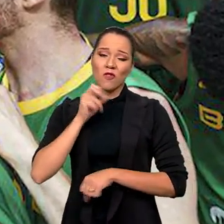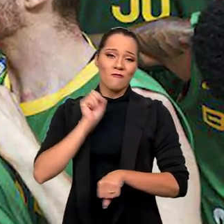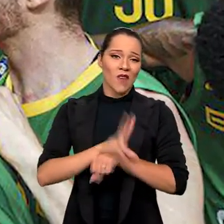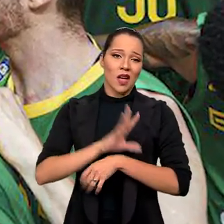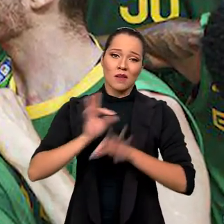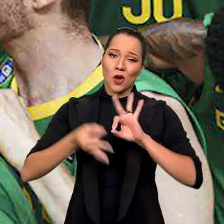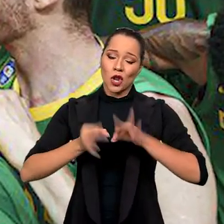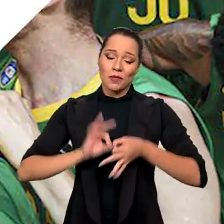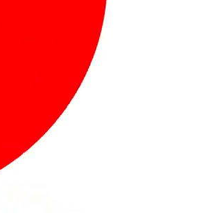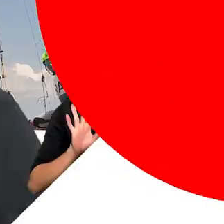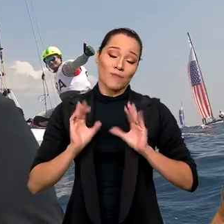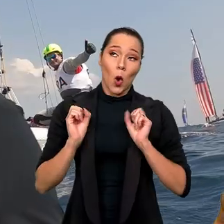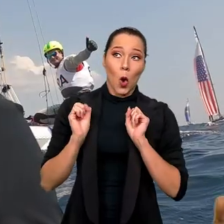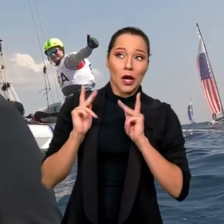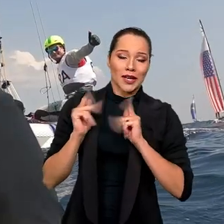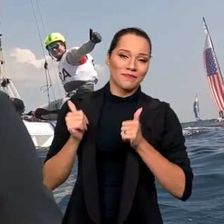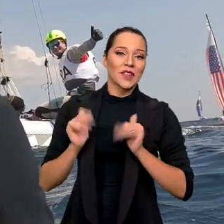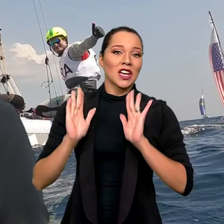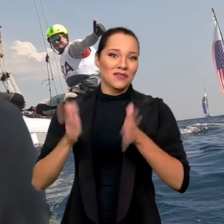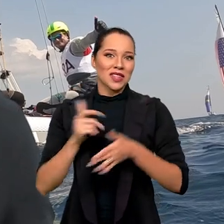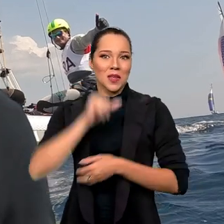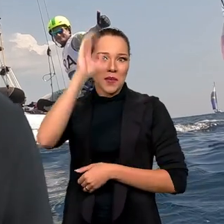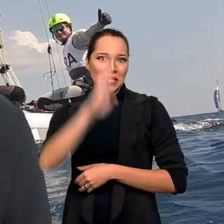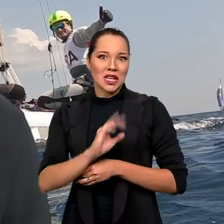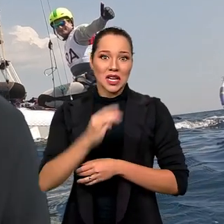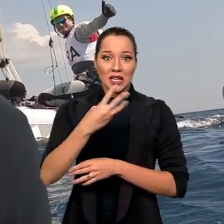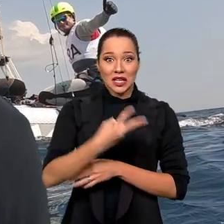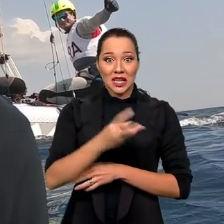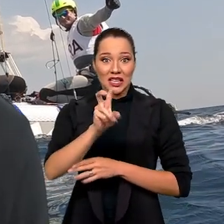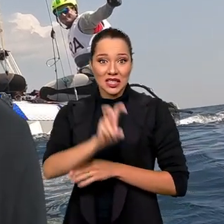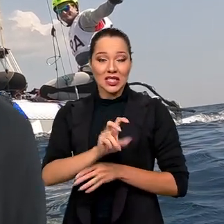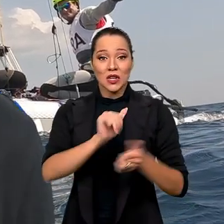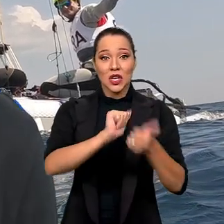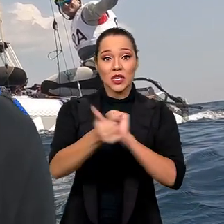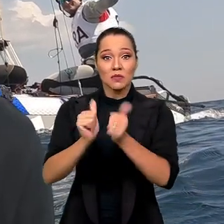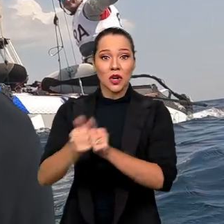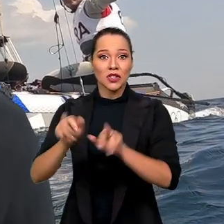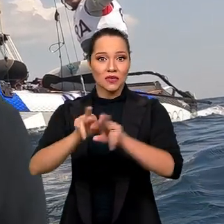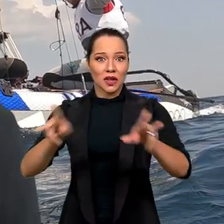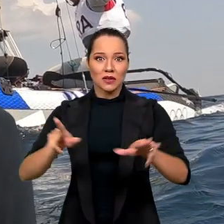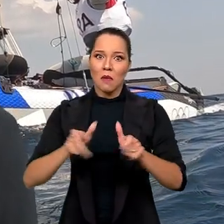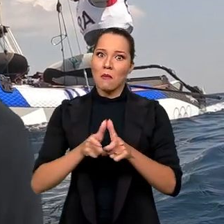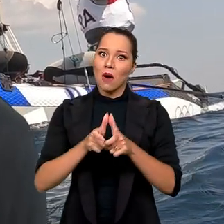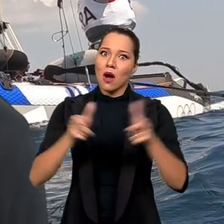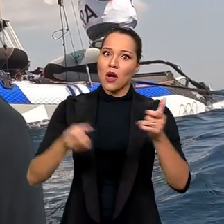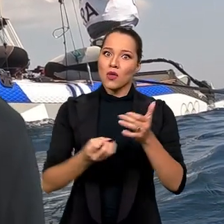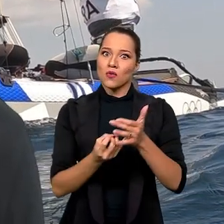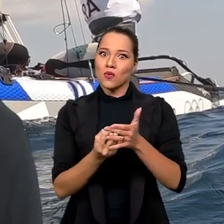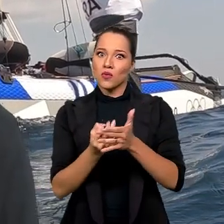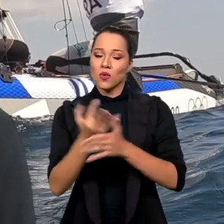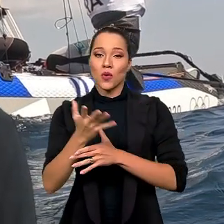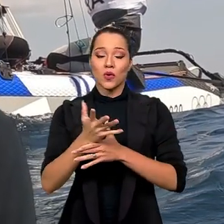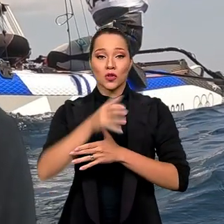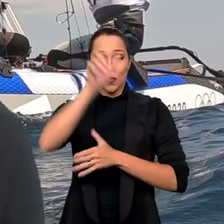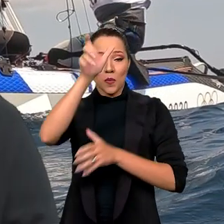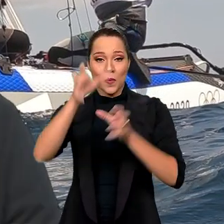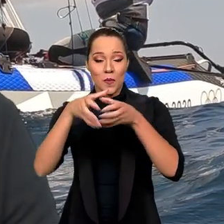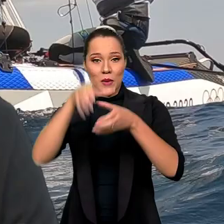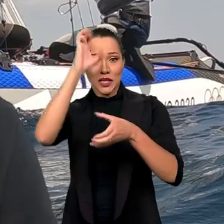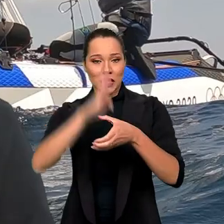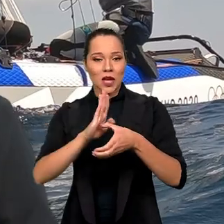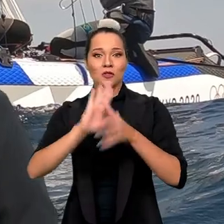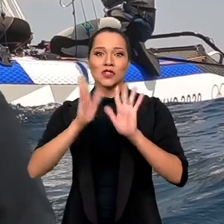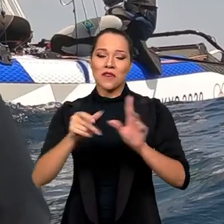conseguiram vaga para essa Olimpíada. Mas tudo bem, viu? Teremos brasileiros em 35 modalidades. É o maior número de brasileiros em uma Olimpíada